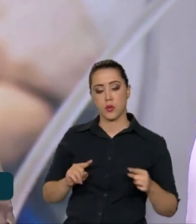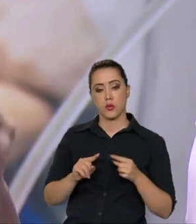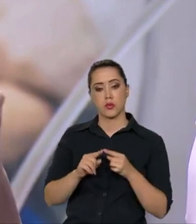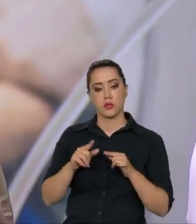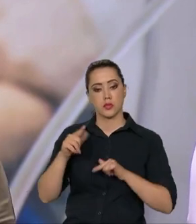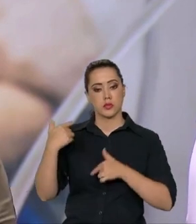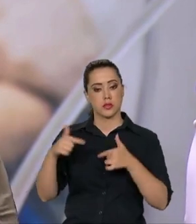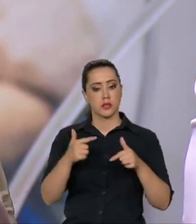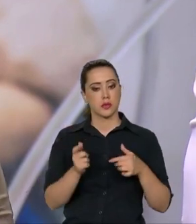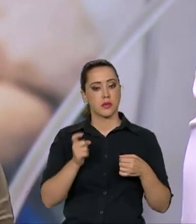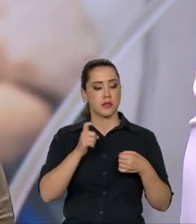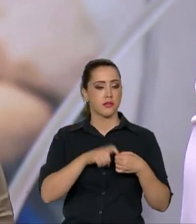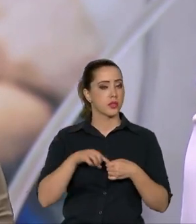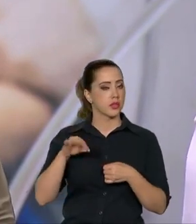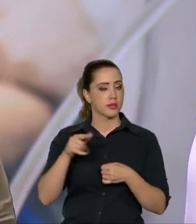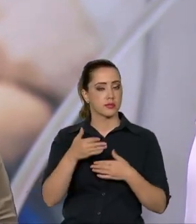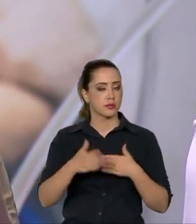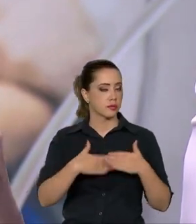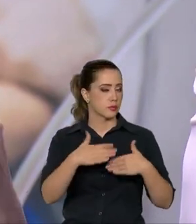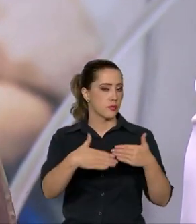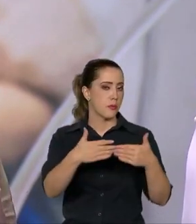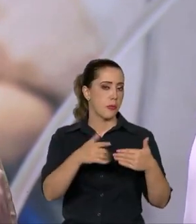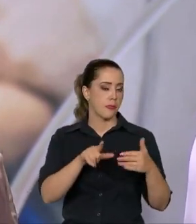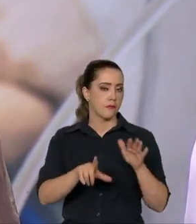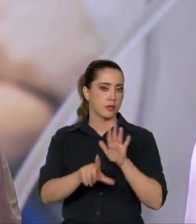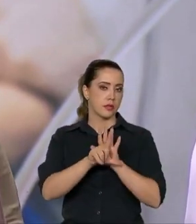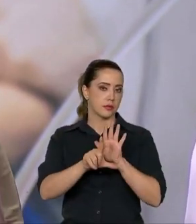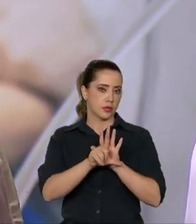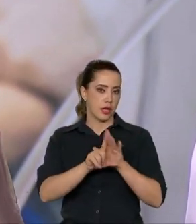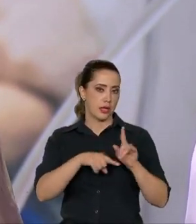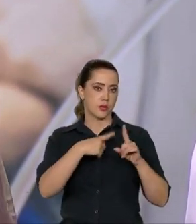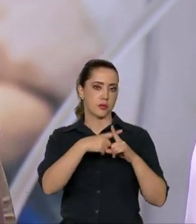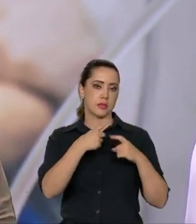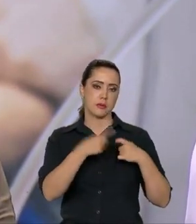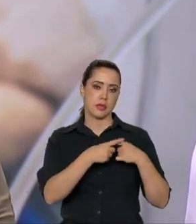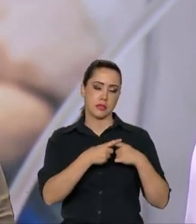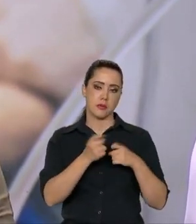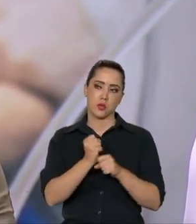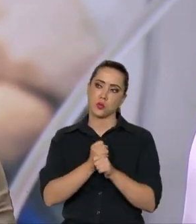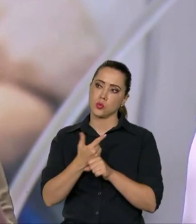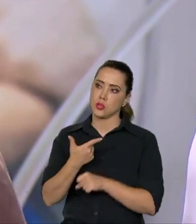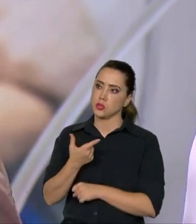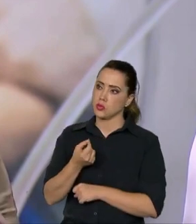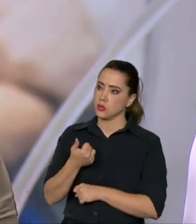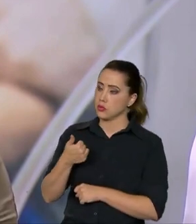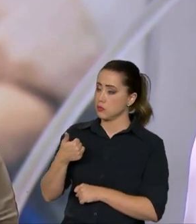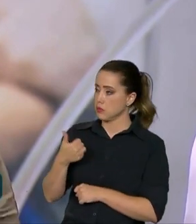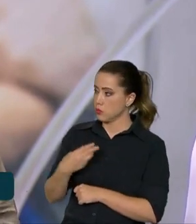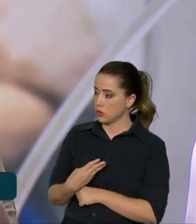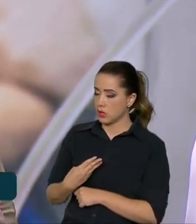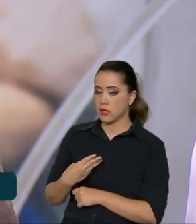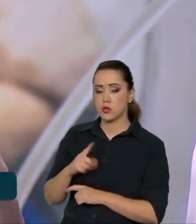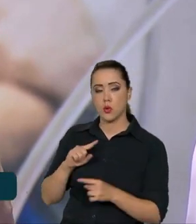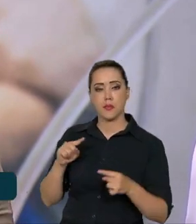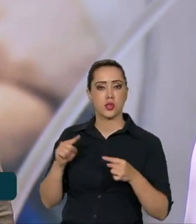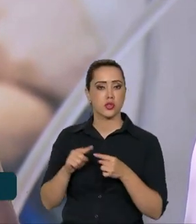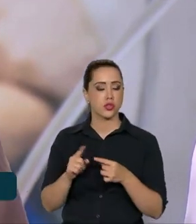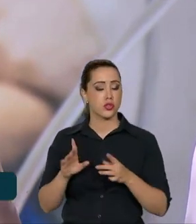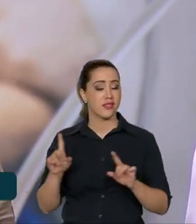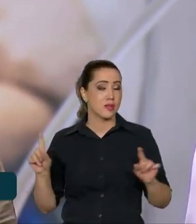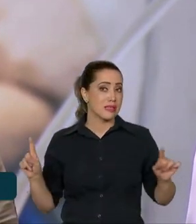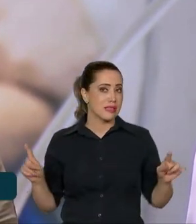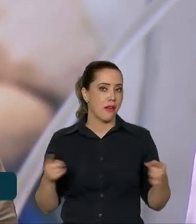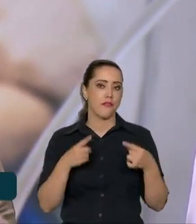é retomar todo um processo da Lei do Mais Médicos de 2013, que visava atender um